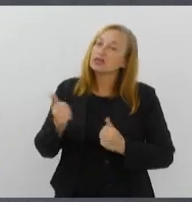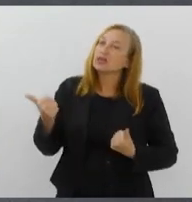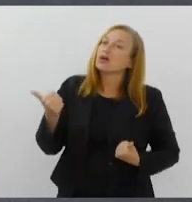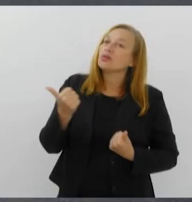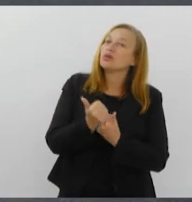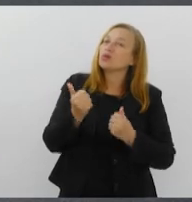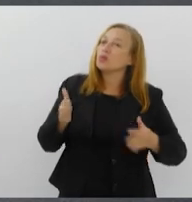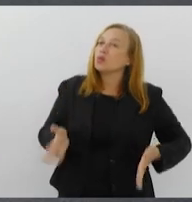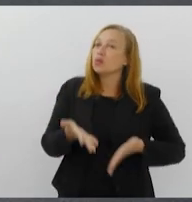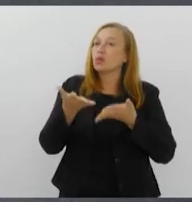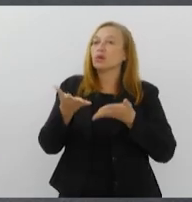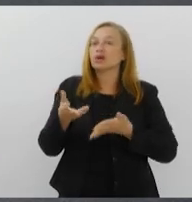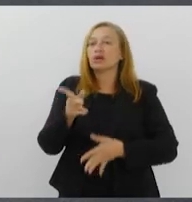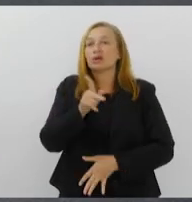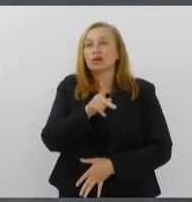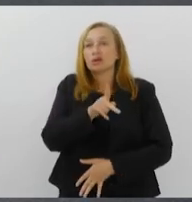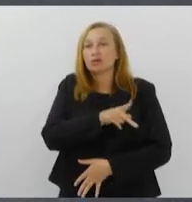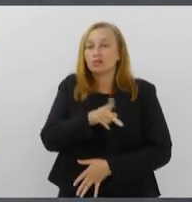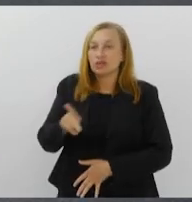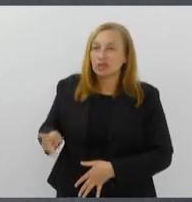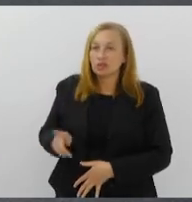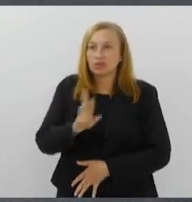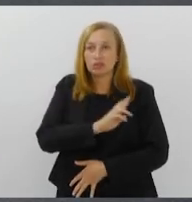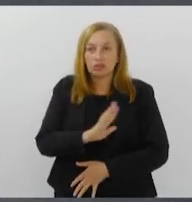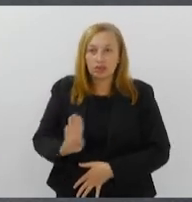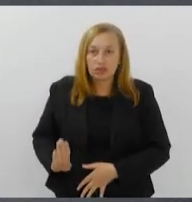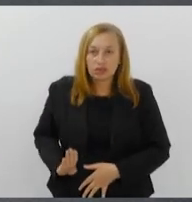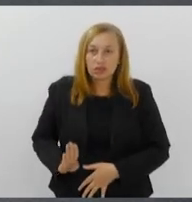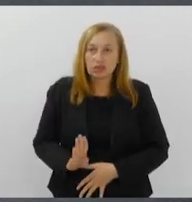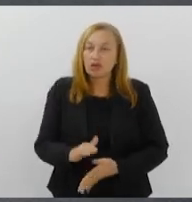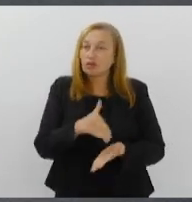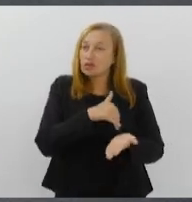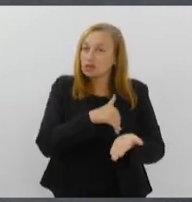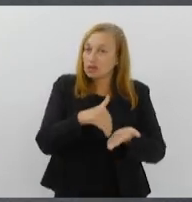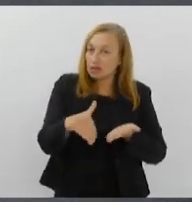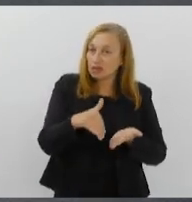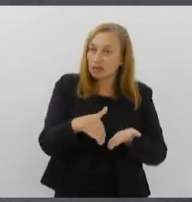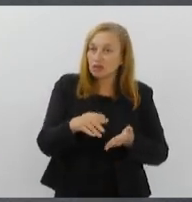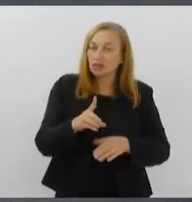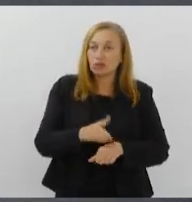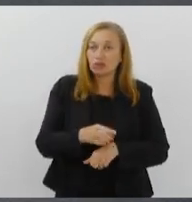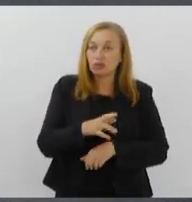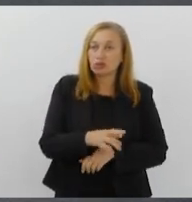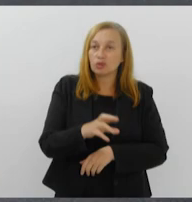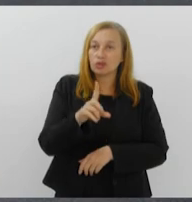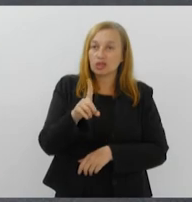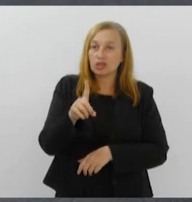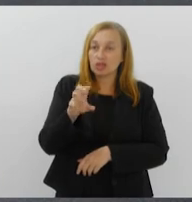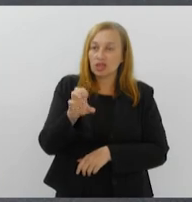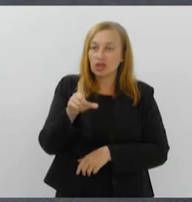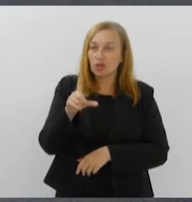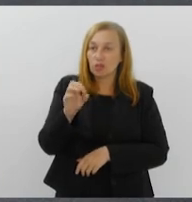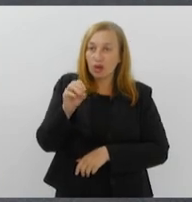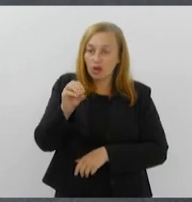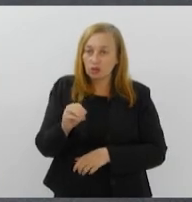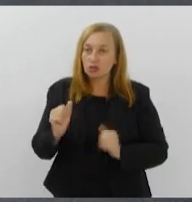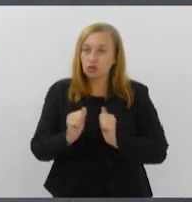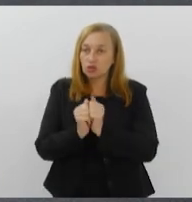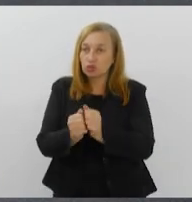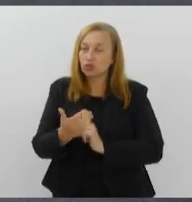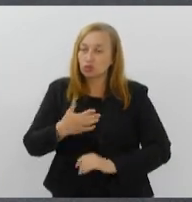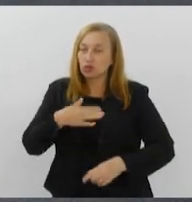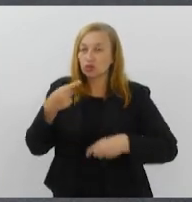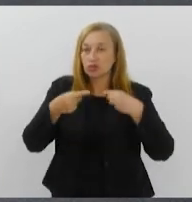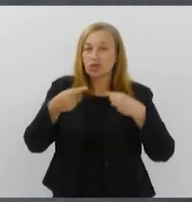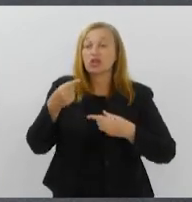iniciativa, ao presidente Rodrigo Bacelar, ao secretário Dr. Deodato, que veio aqui hoje para, junto comigo,